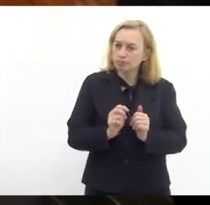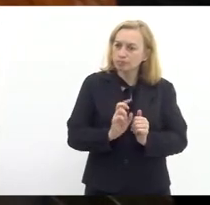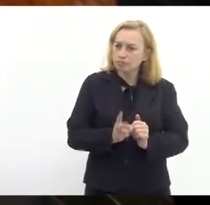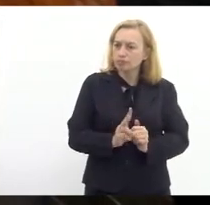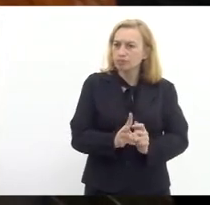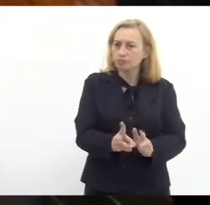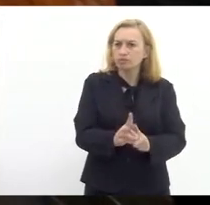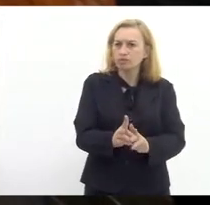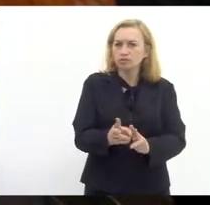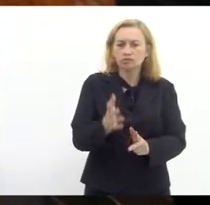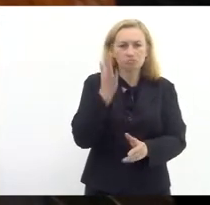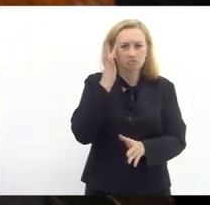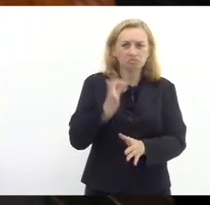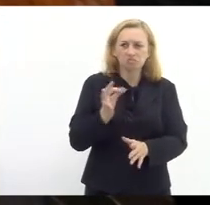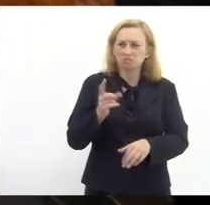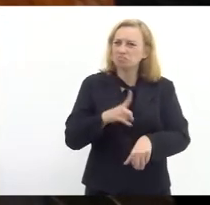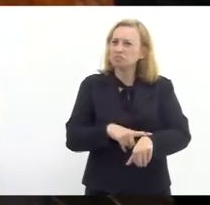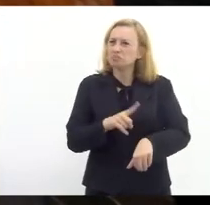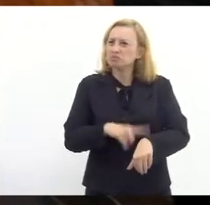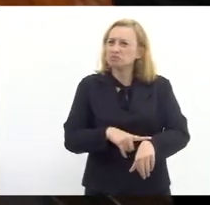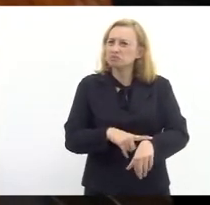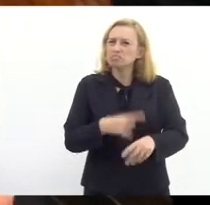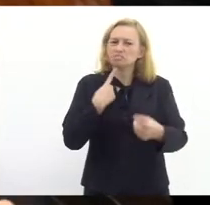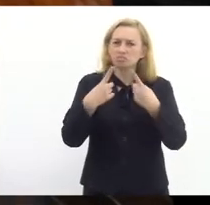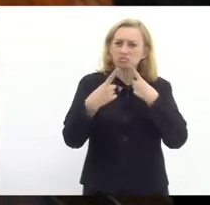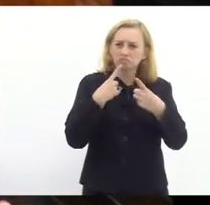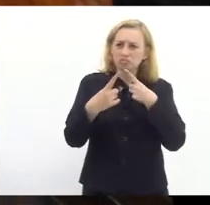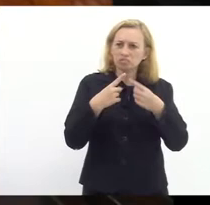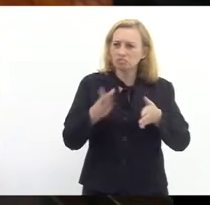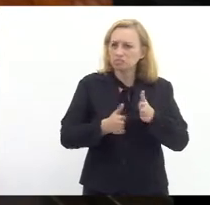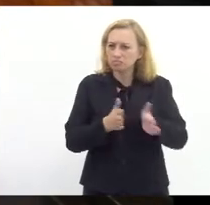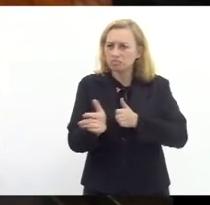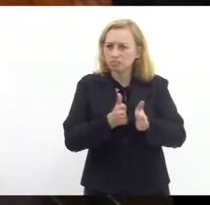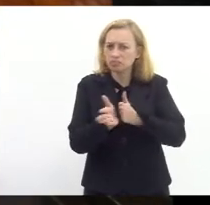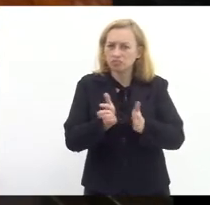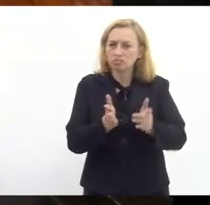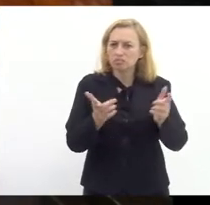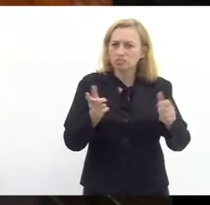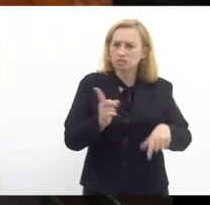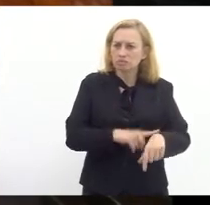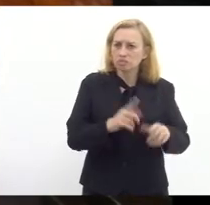acho, não sei se vai ser o momento de se discutir a acessibilidade aqui